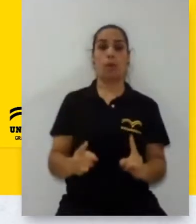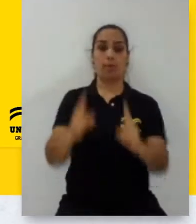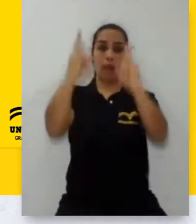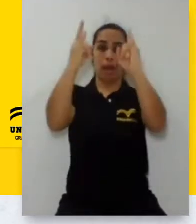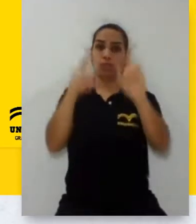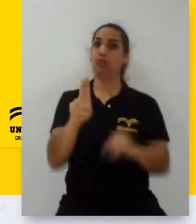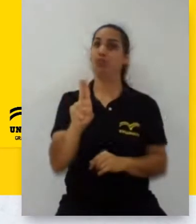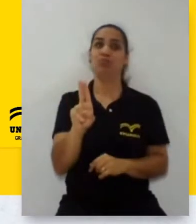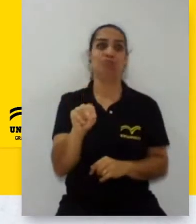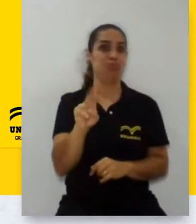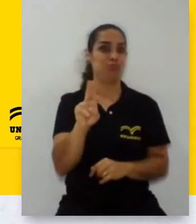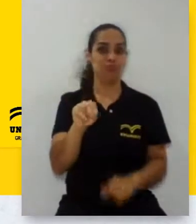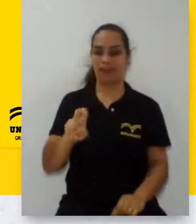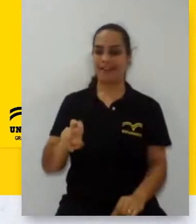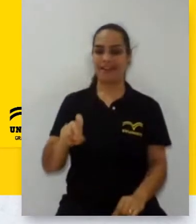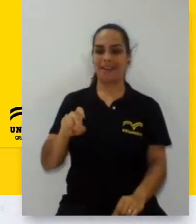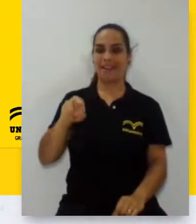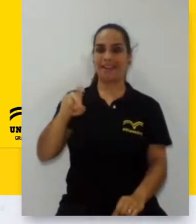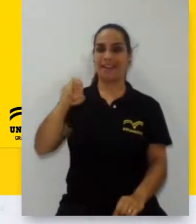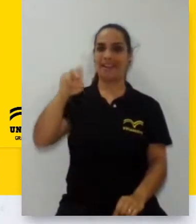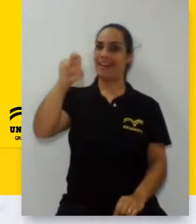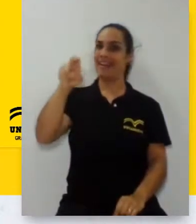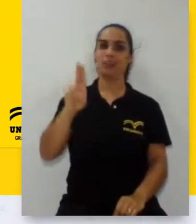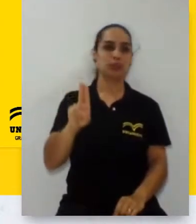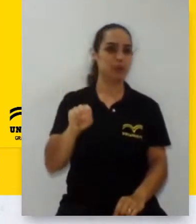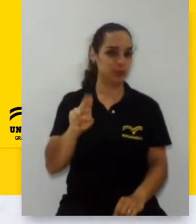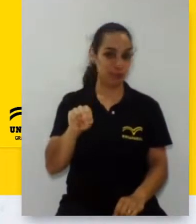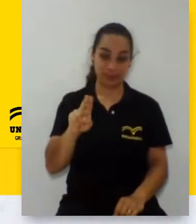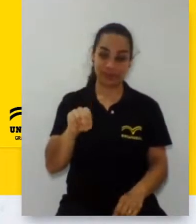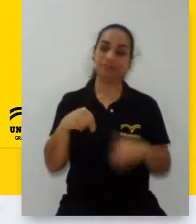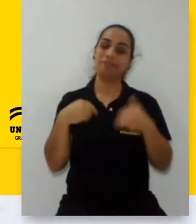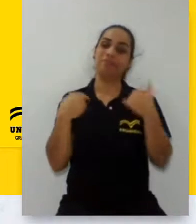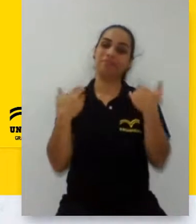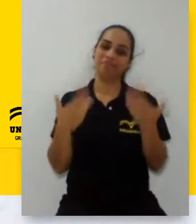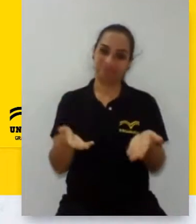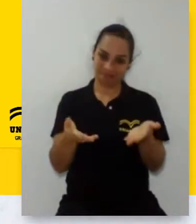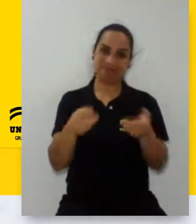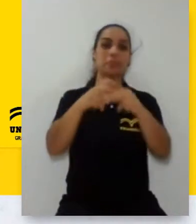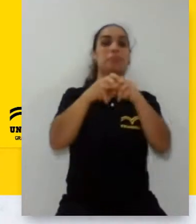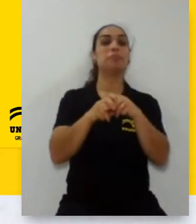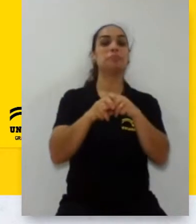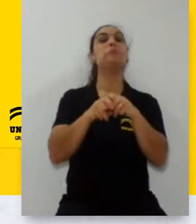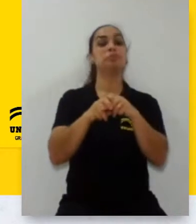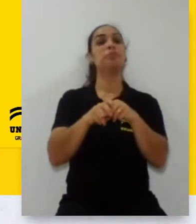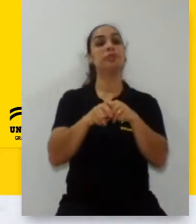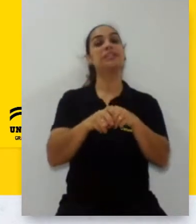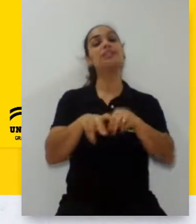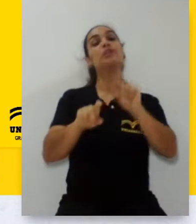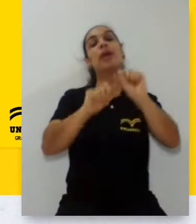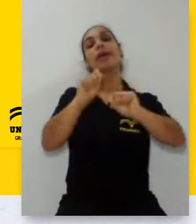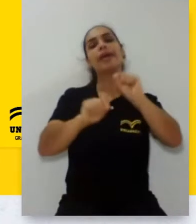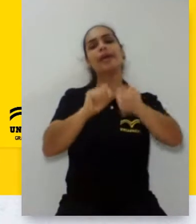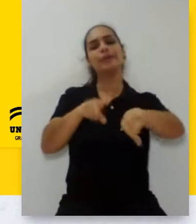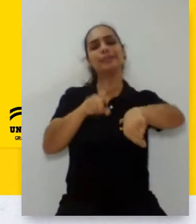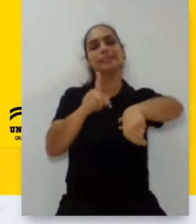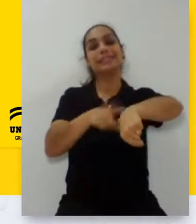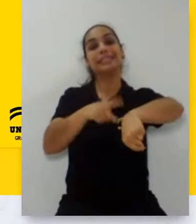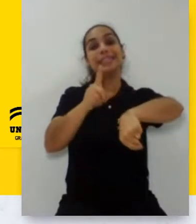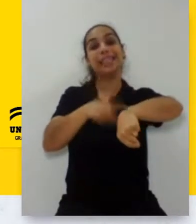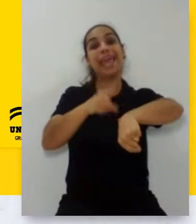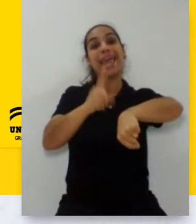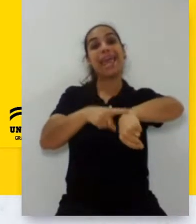comportamento sedentário, a estatística está numa cadeira que não é à toa, é o tempo que você passa sentado. Porque o tempo que você passa